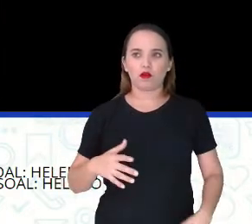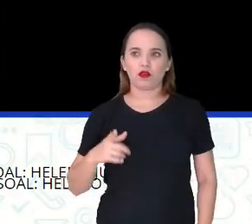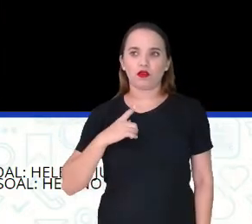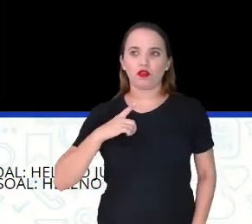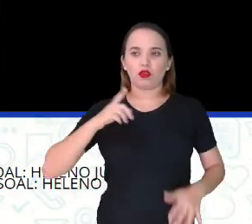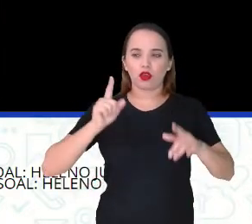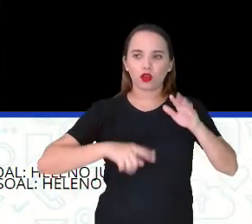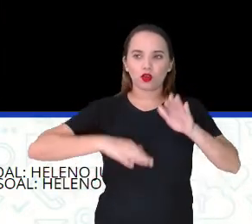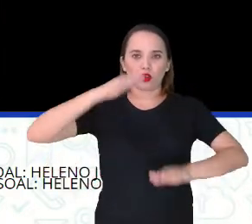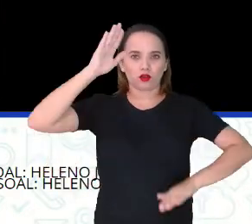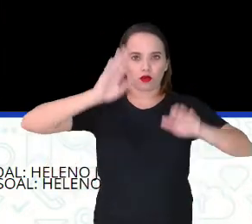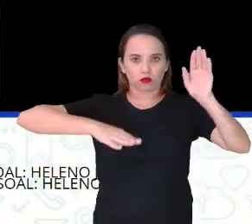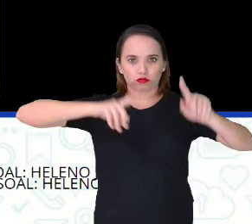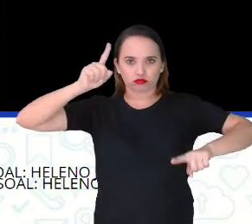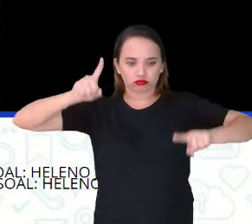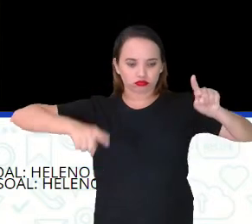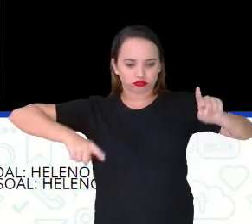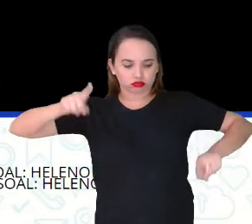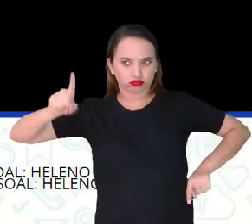níveis, né?